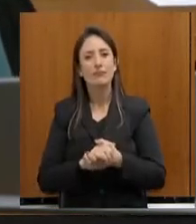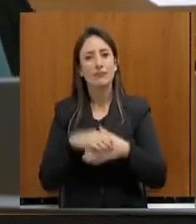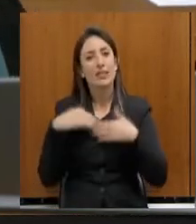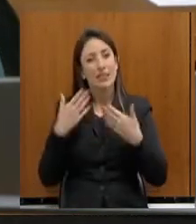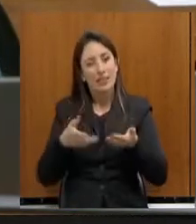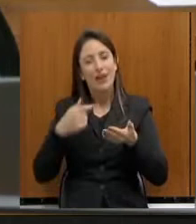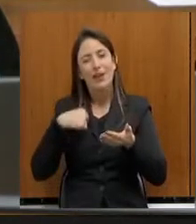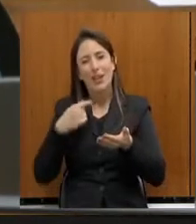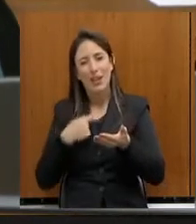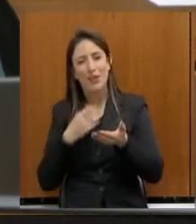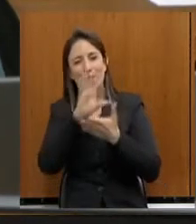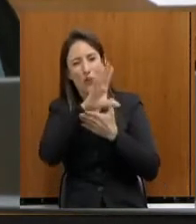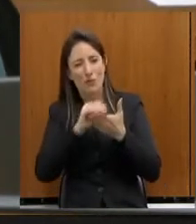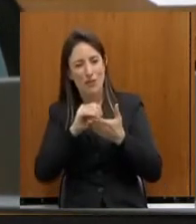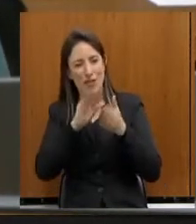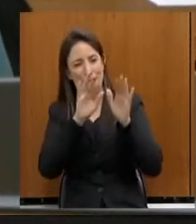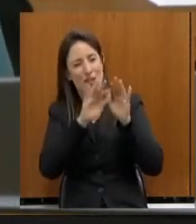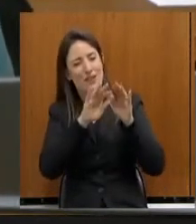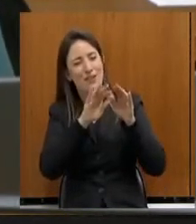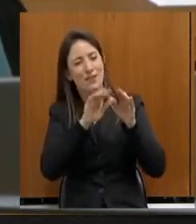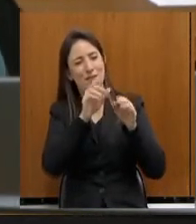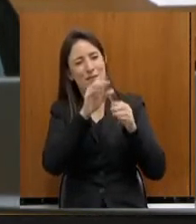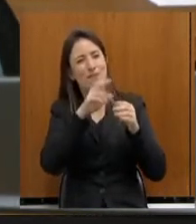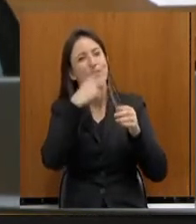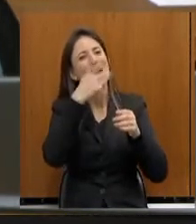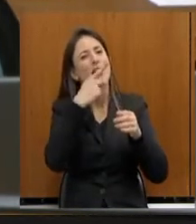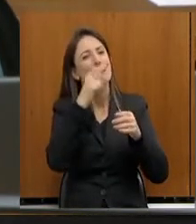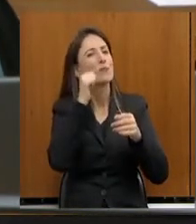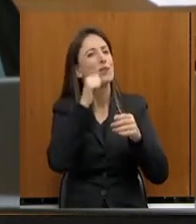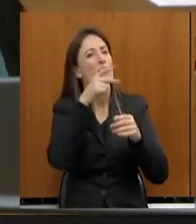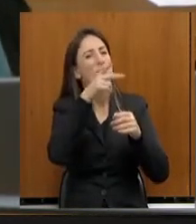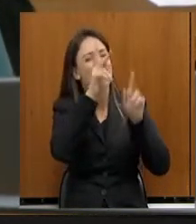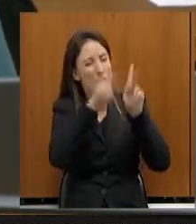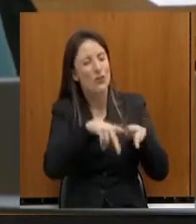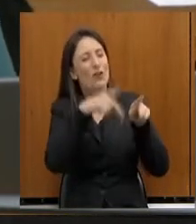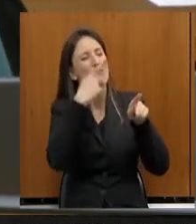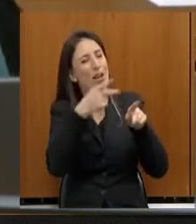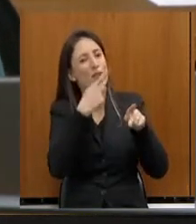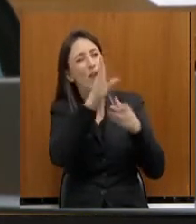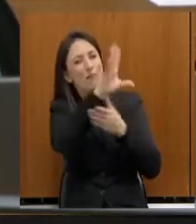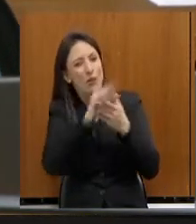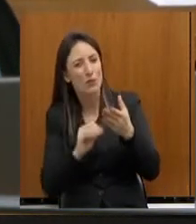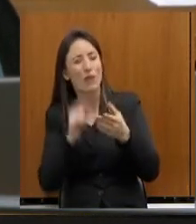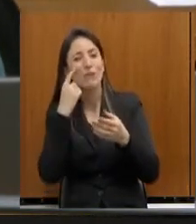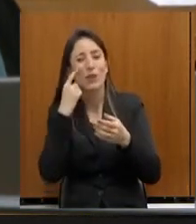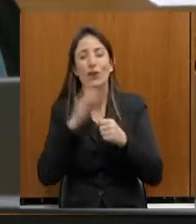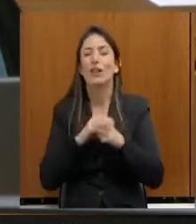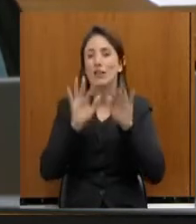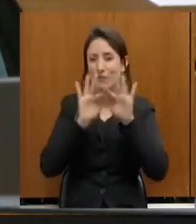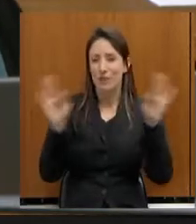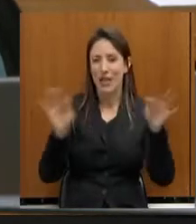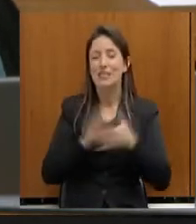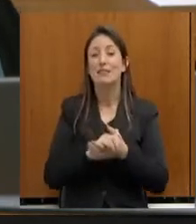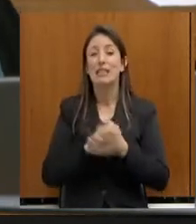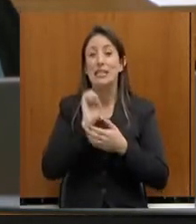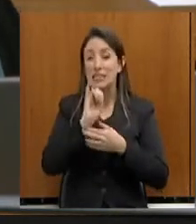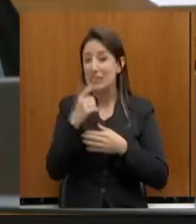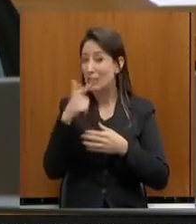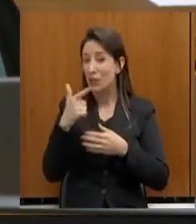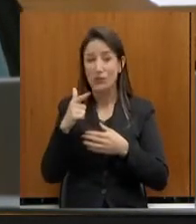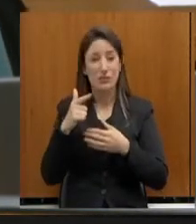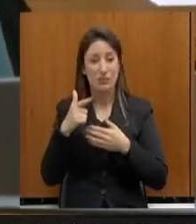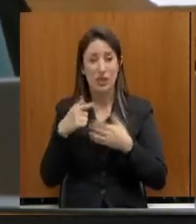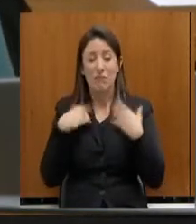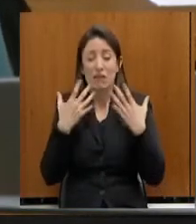que ouço sempre com muito cuidado que quem não está o disposto a reconhecer os erros e as dificuldades